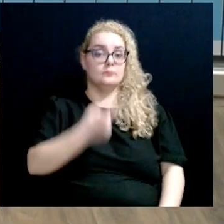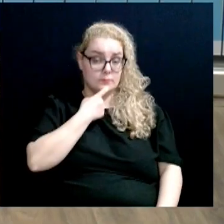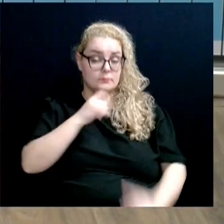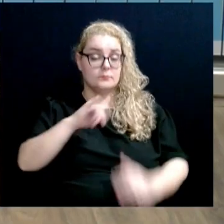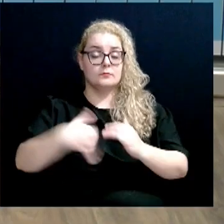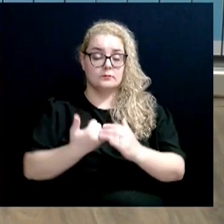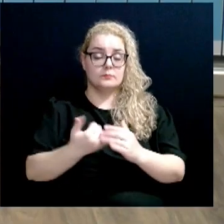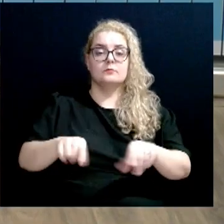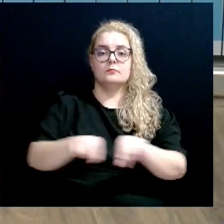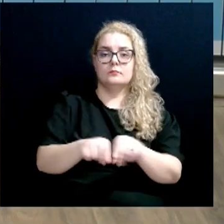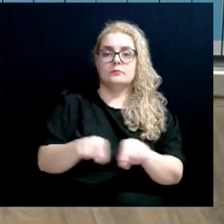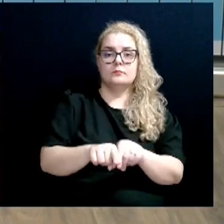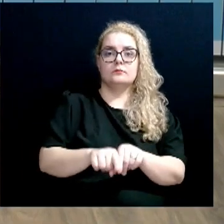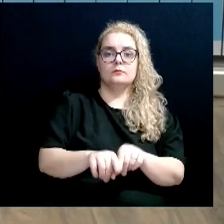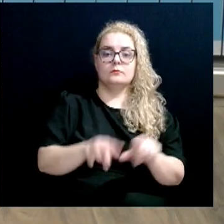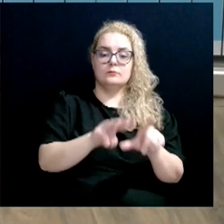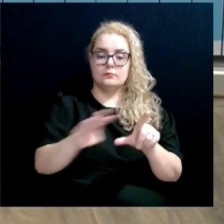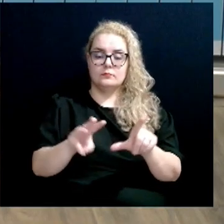portal